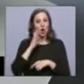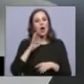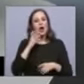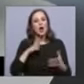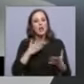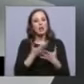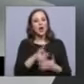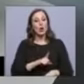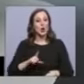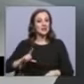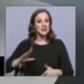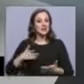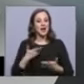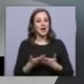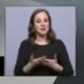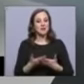andrés